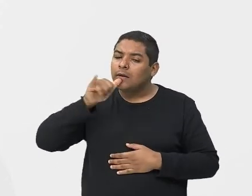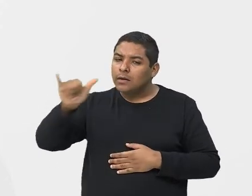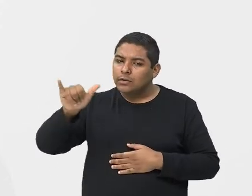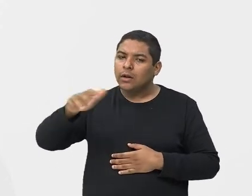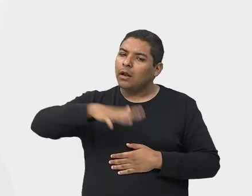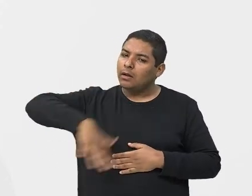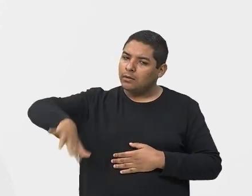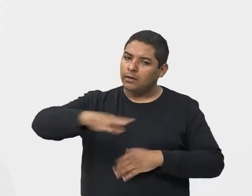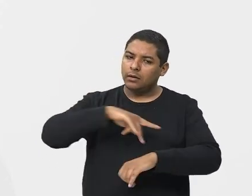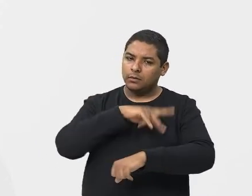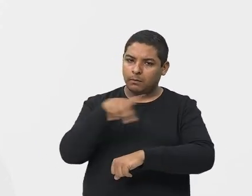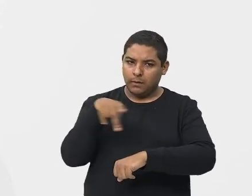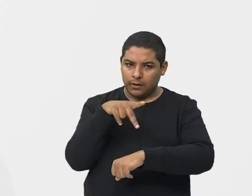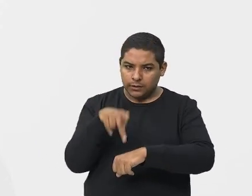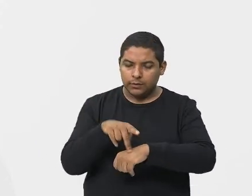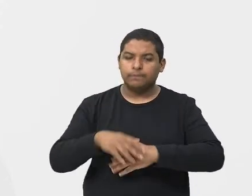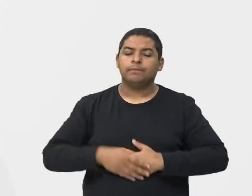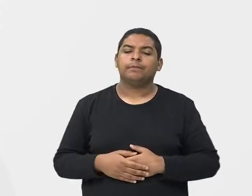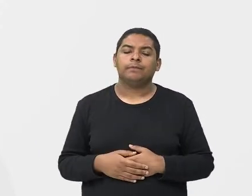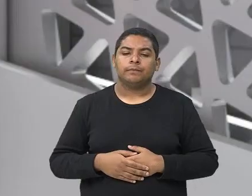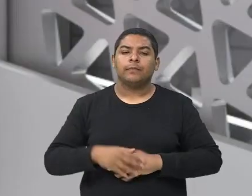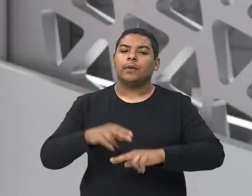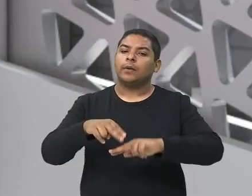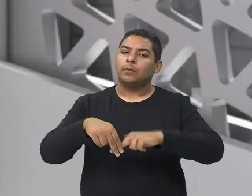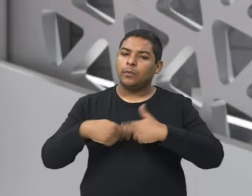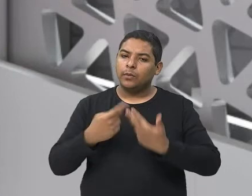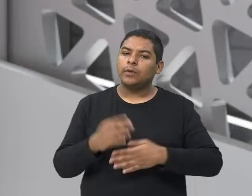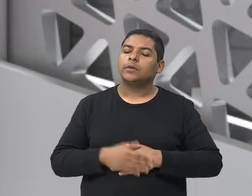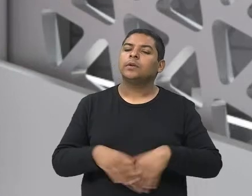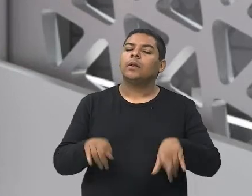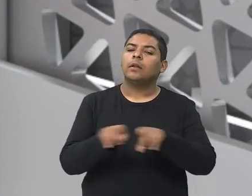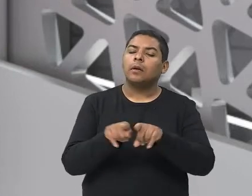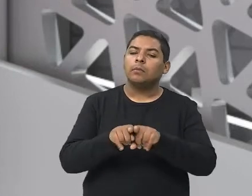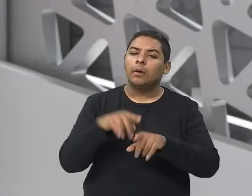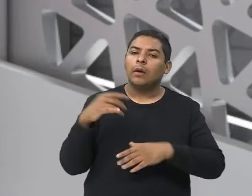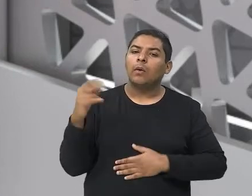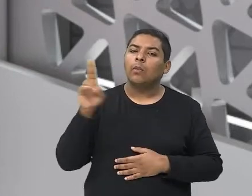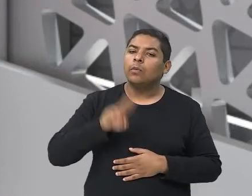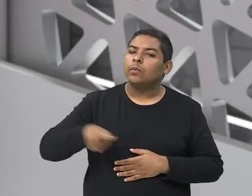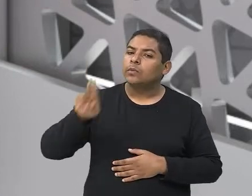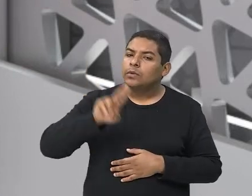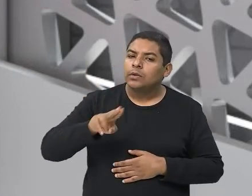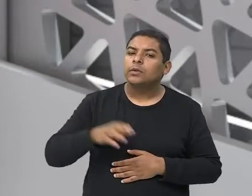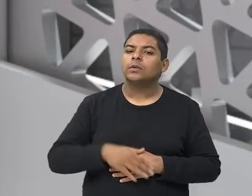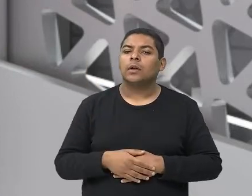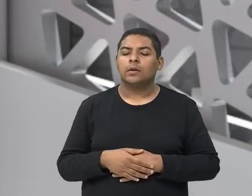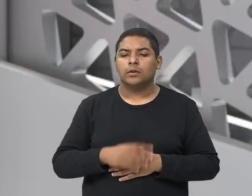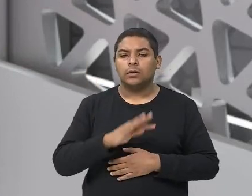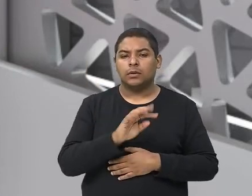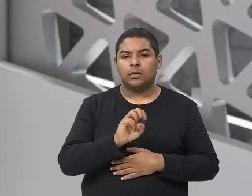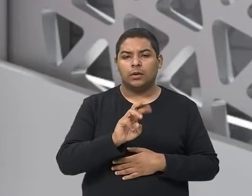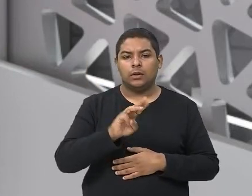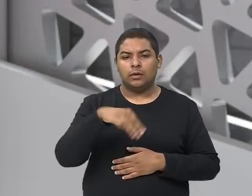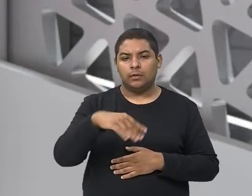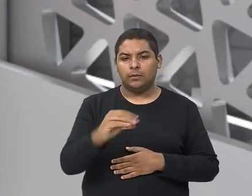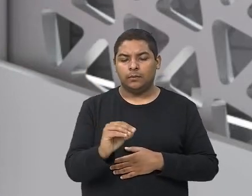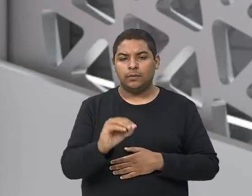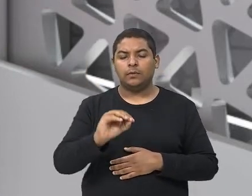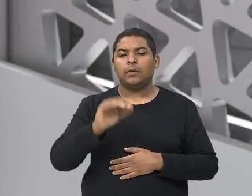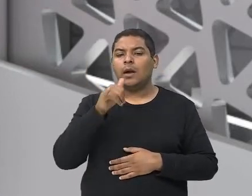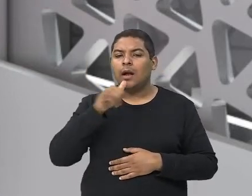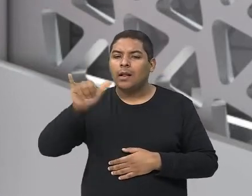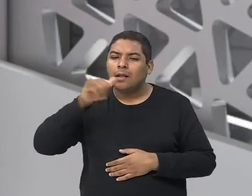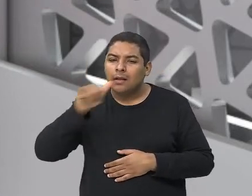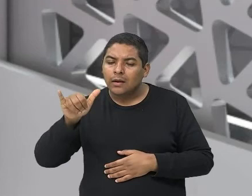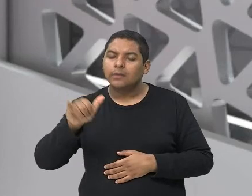energia elétrica. Também muito utilizado aí através de termoelétricas, né? Mas a gente observa